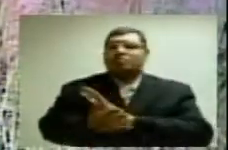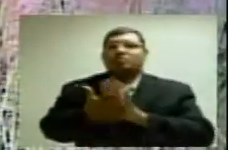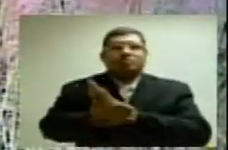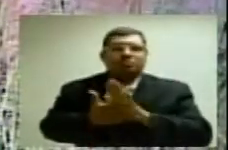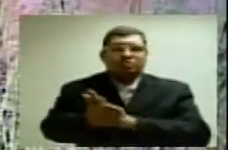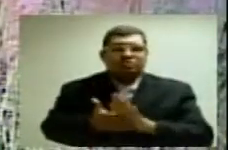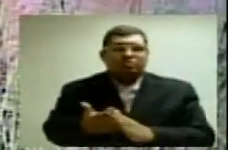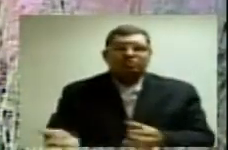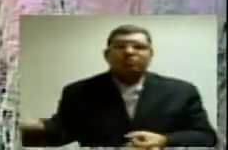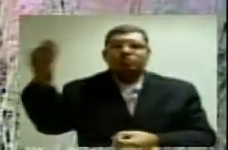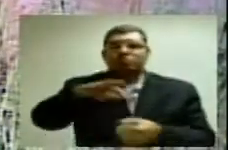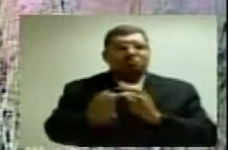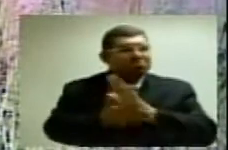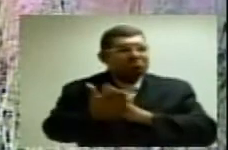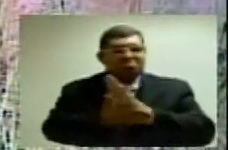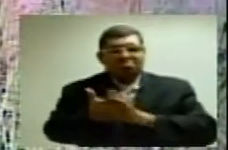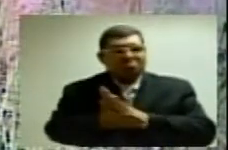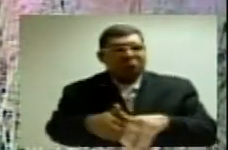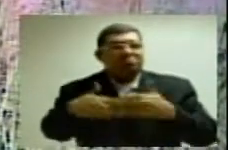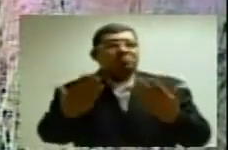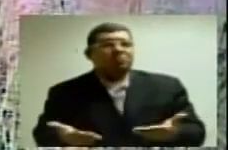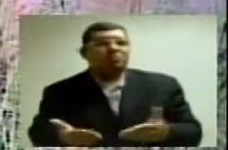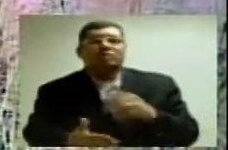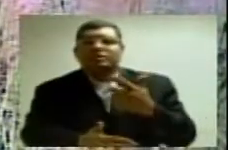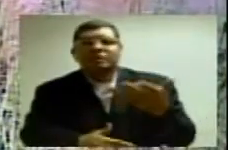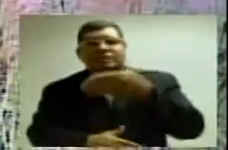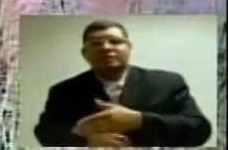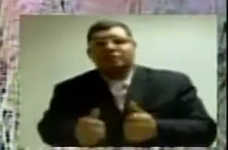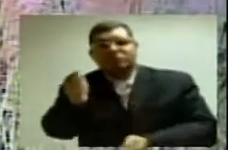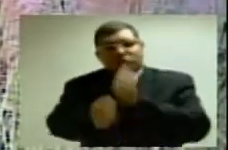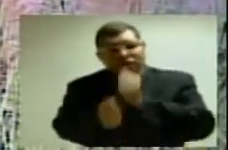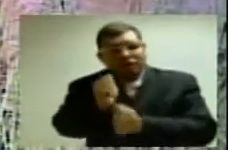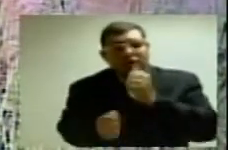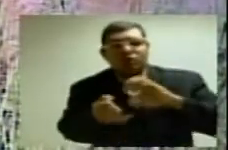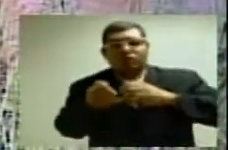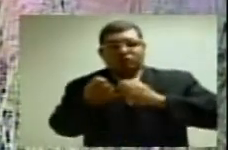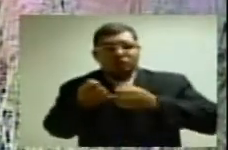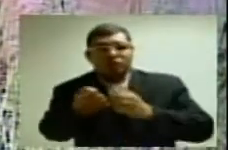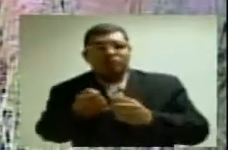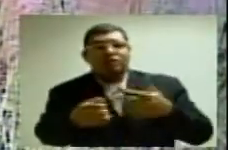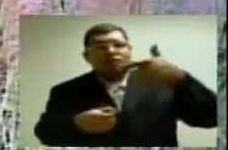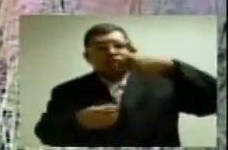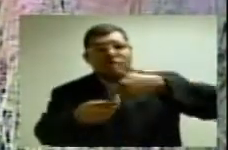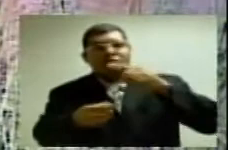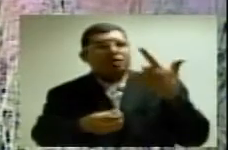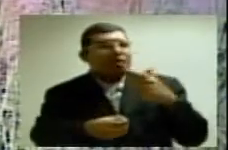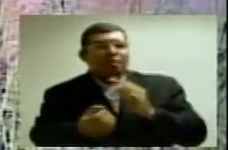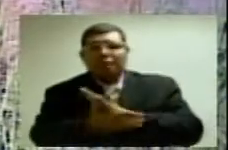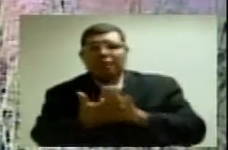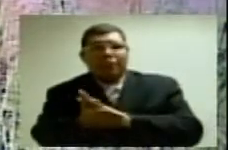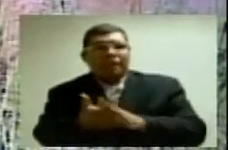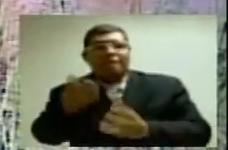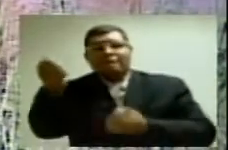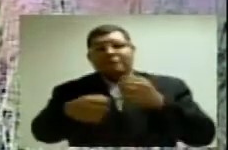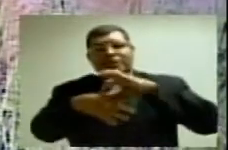para Rio Branco e ninguém passa de Rio Branco para Boca do Acre. E aí não passa o arroz, não passa o feijão, não passa a gasolina, não